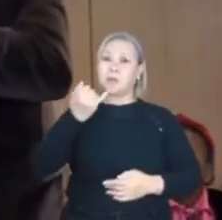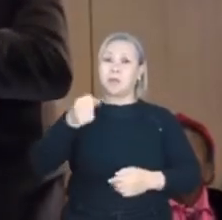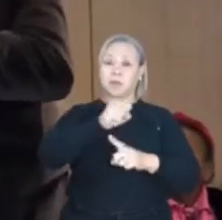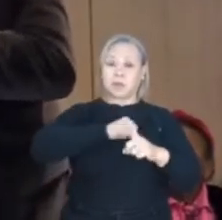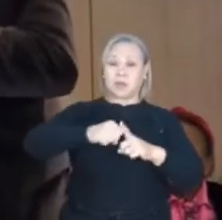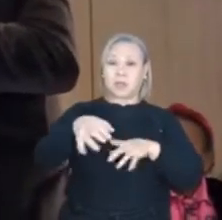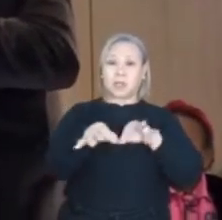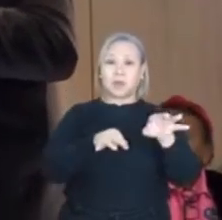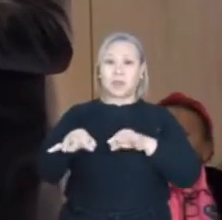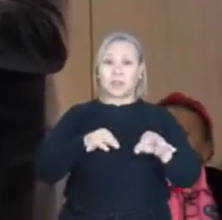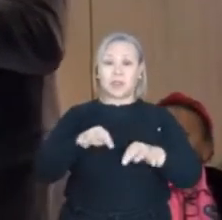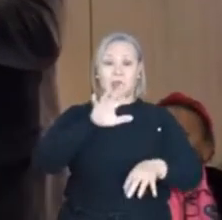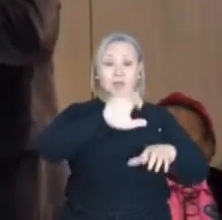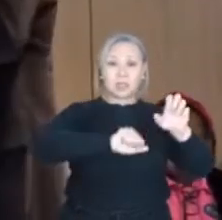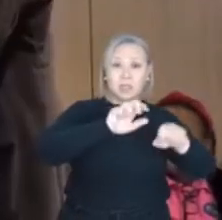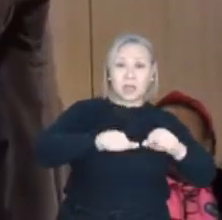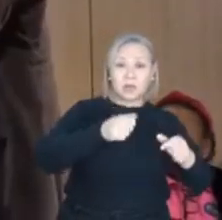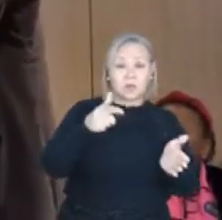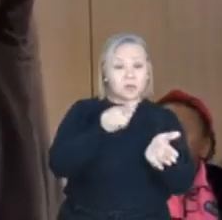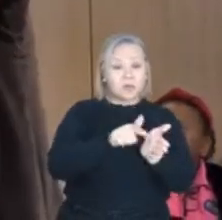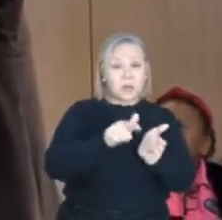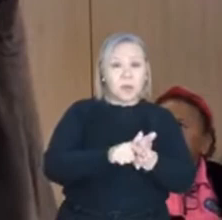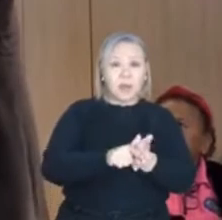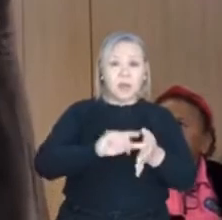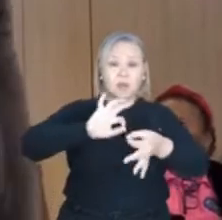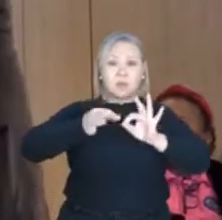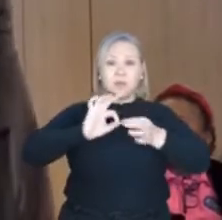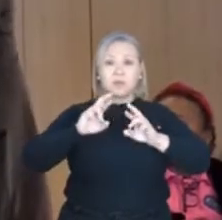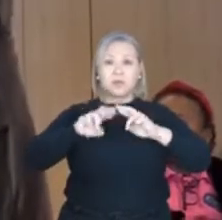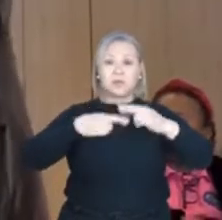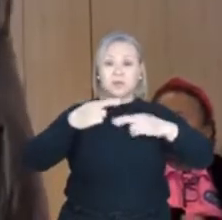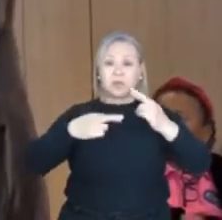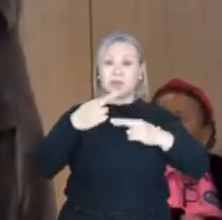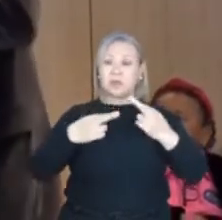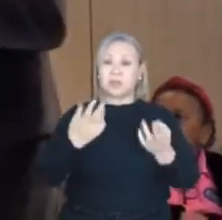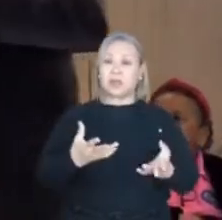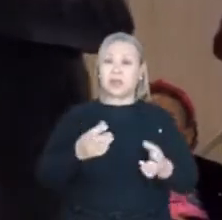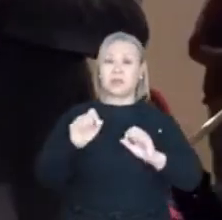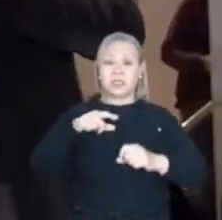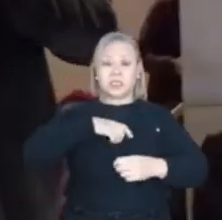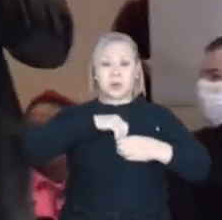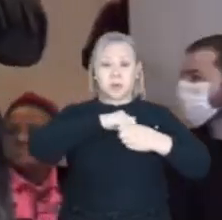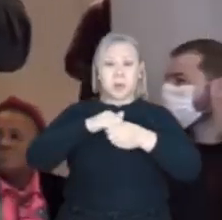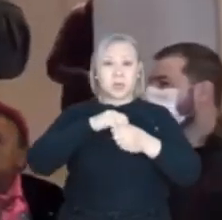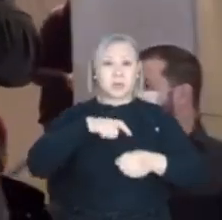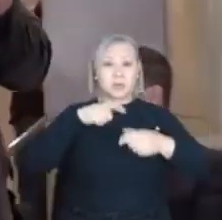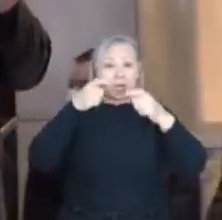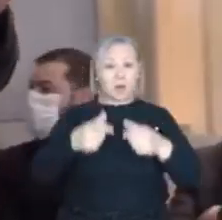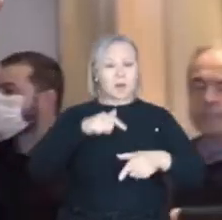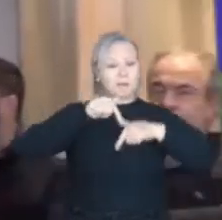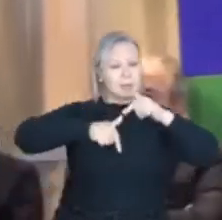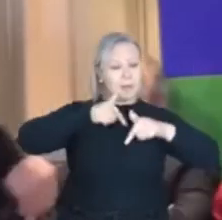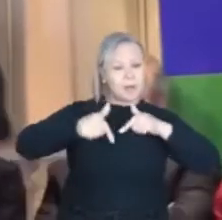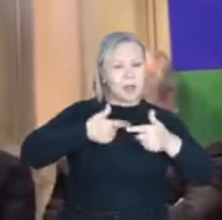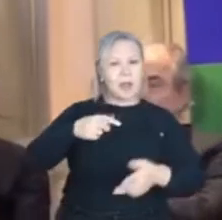organizar os catadores de materiais recicláveis, sabe, para que eles tenham cooperativa, para que eles tenham espaço para trabalhar, para